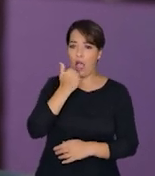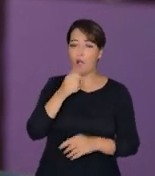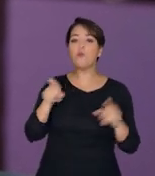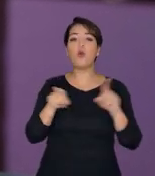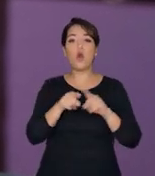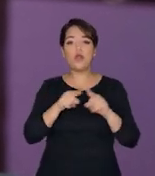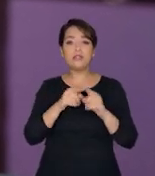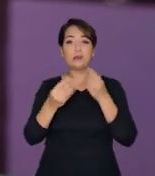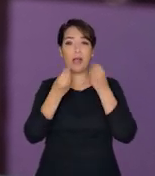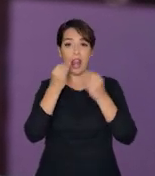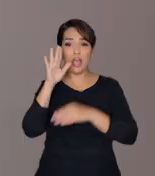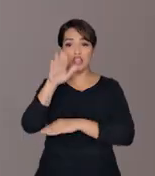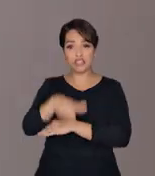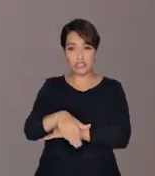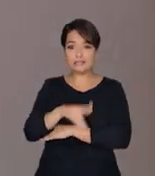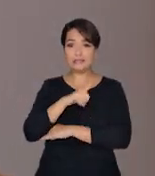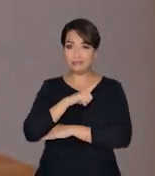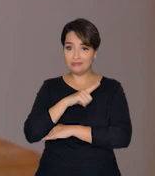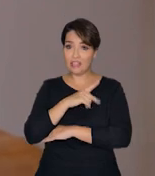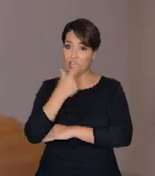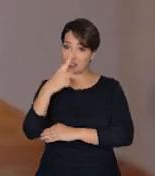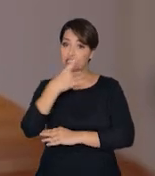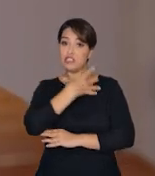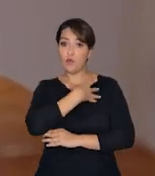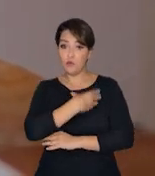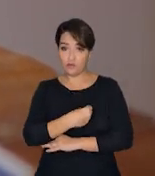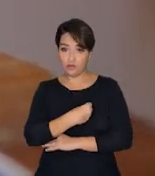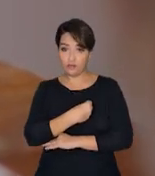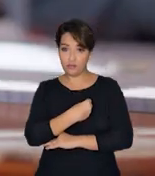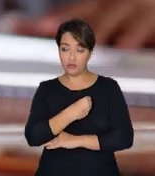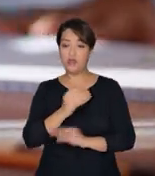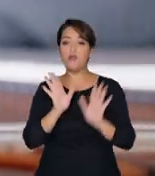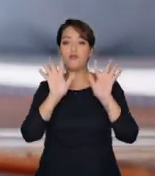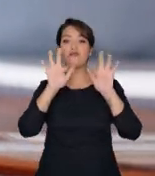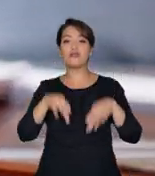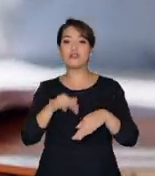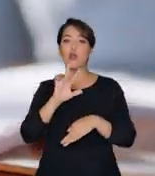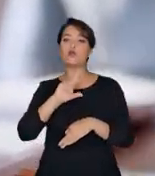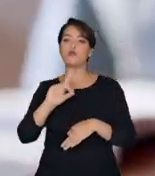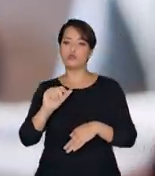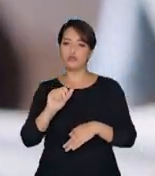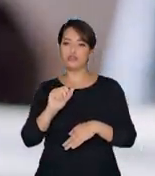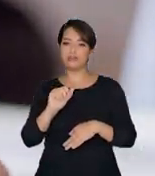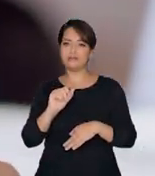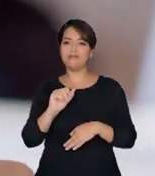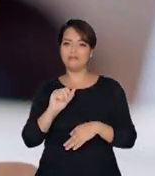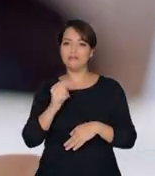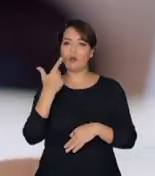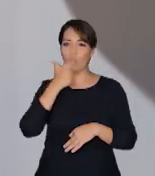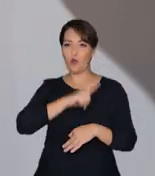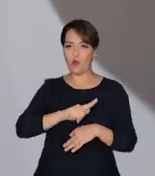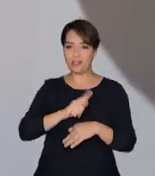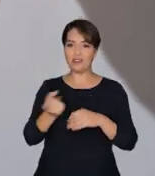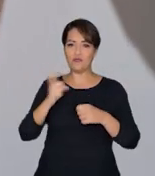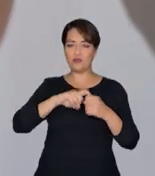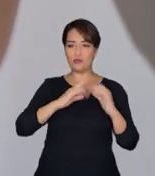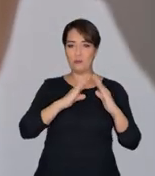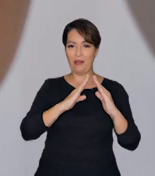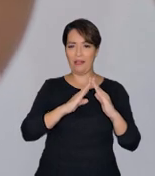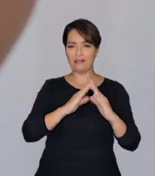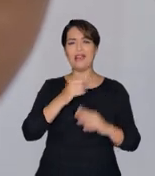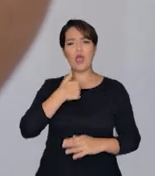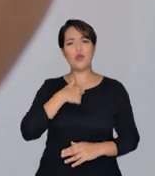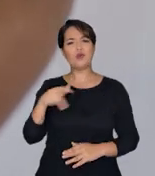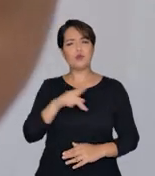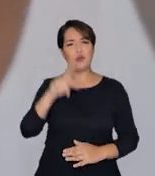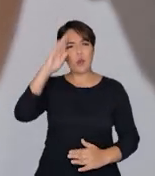almoço e um bom lanche da tarde. E o seu filho saindo no final do dia, para não atrapalhar a sua rotina. Eu sou